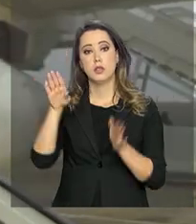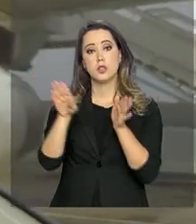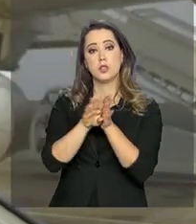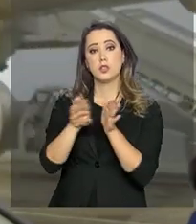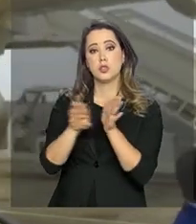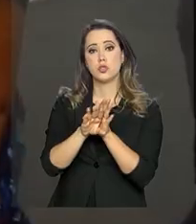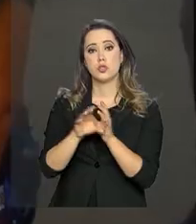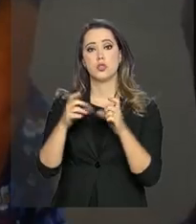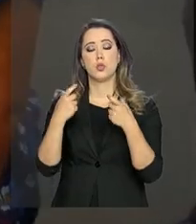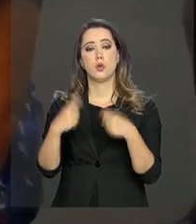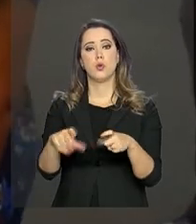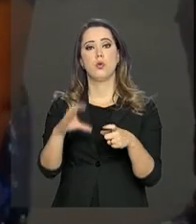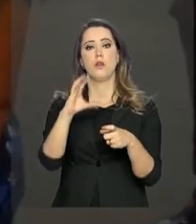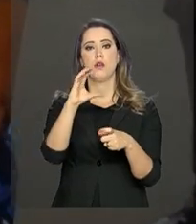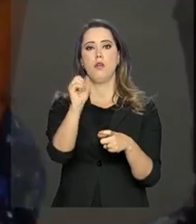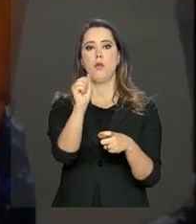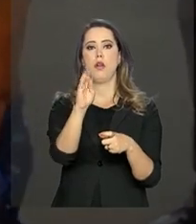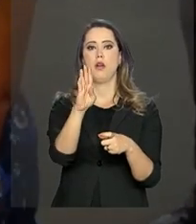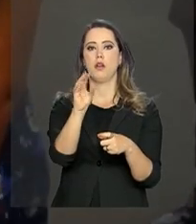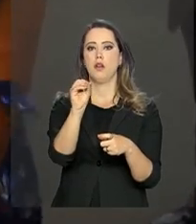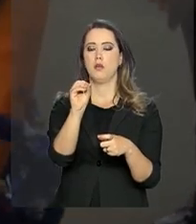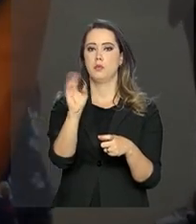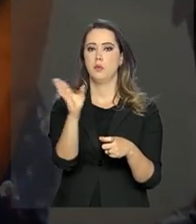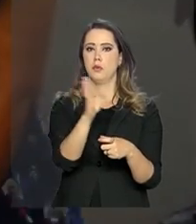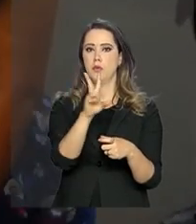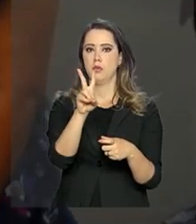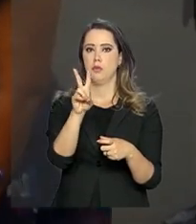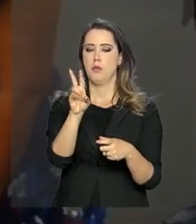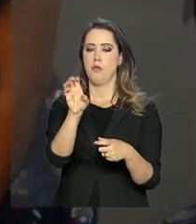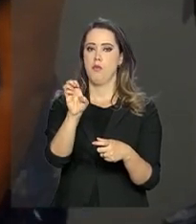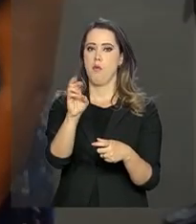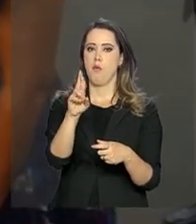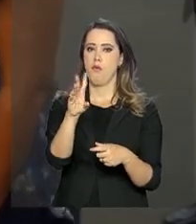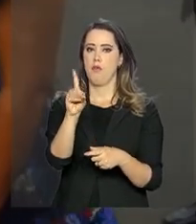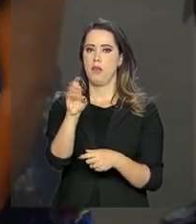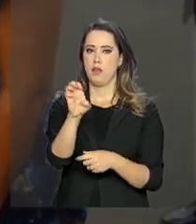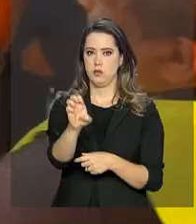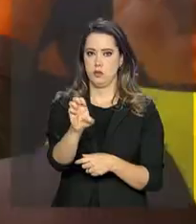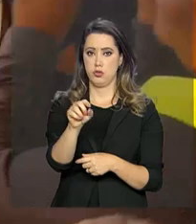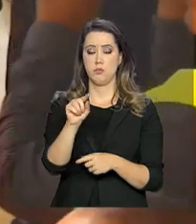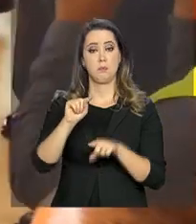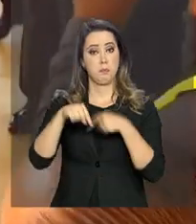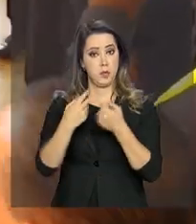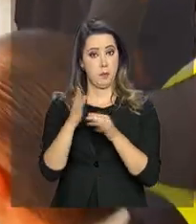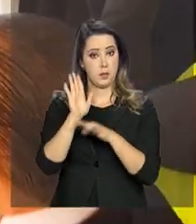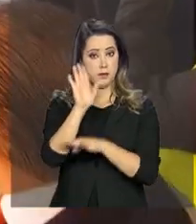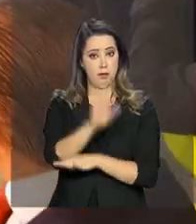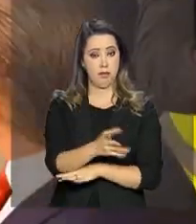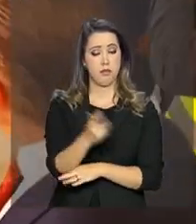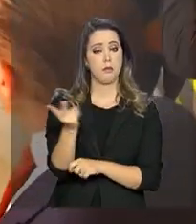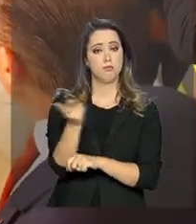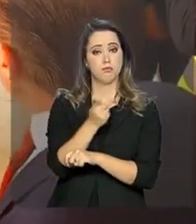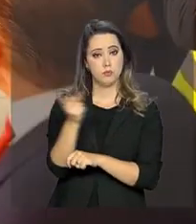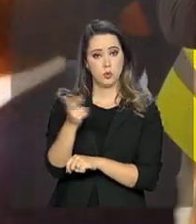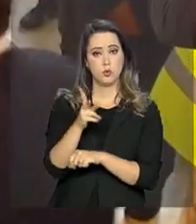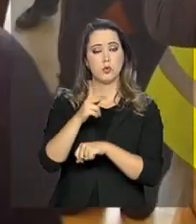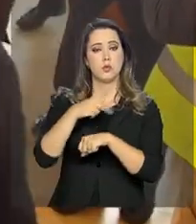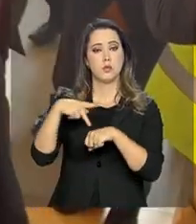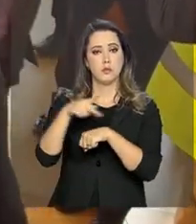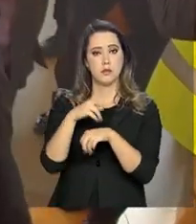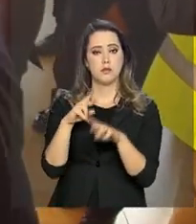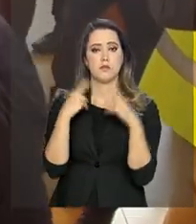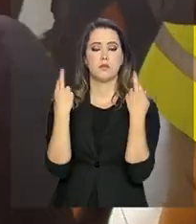a cabo verde para participar do encontro no início da tarde logo após o desembarque temer participou de reunião bilateral com o presidente